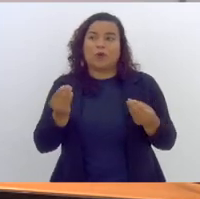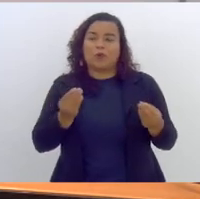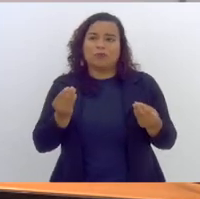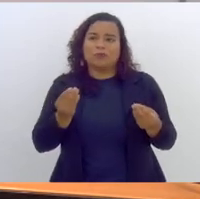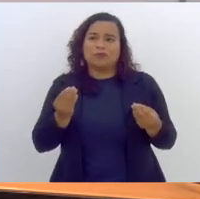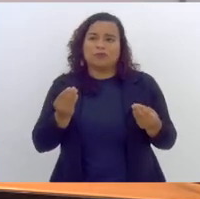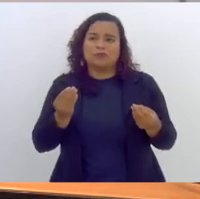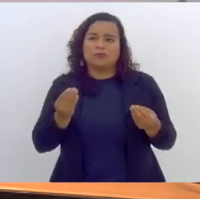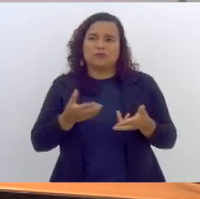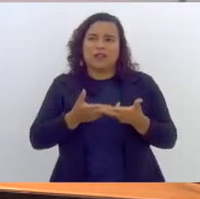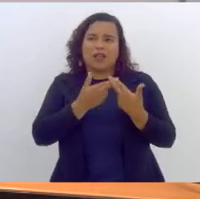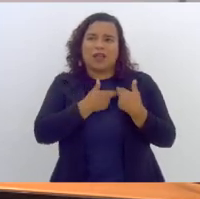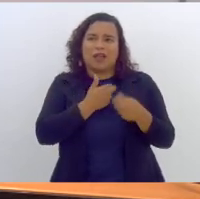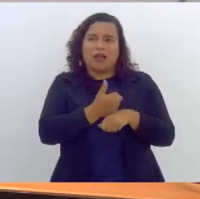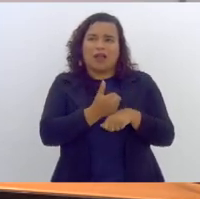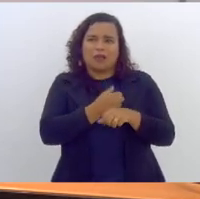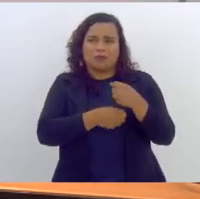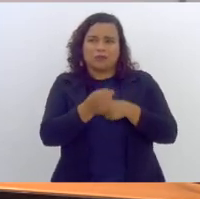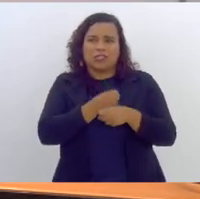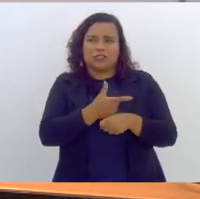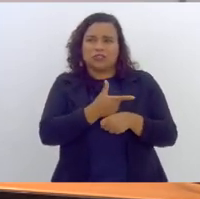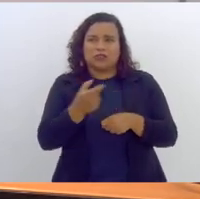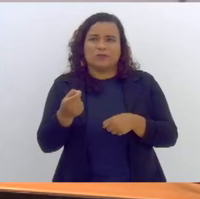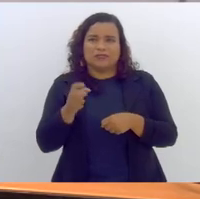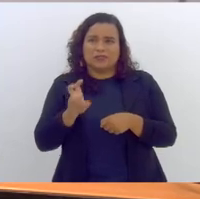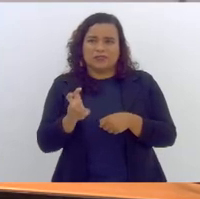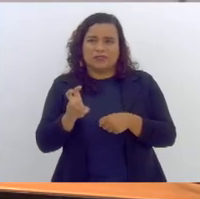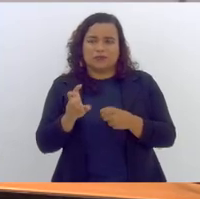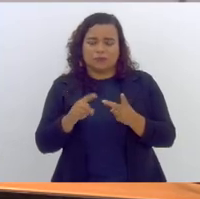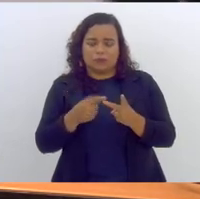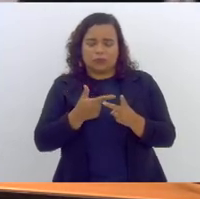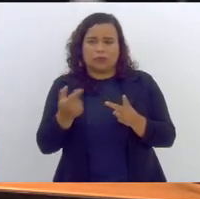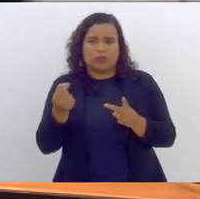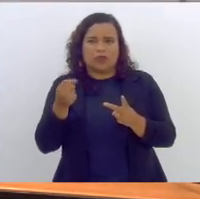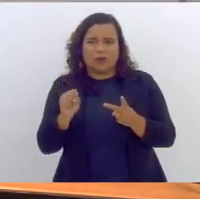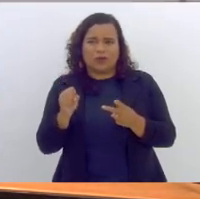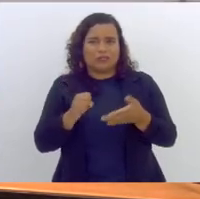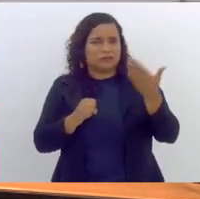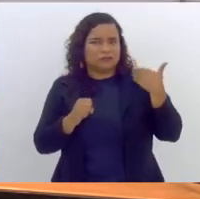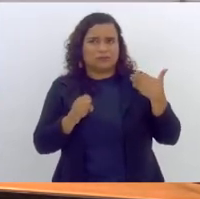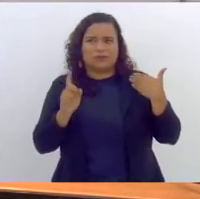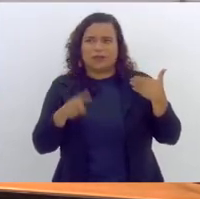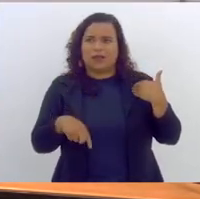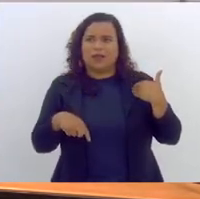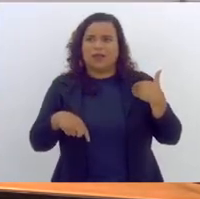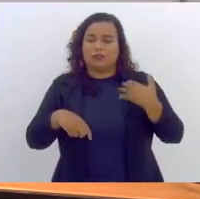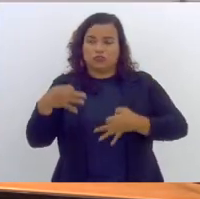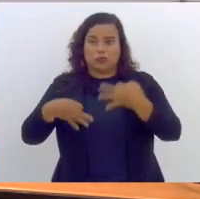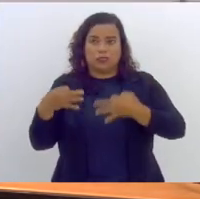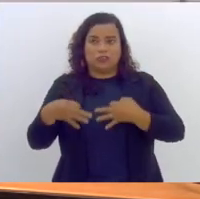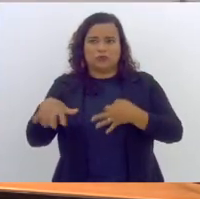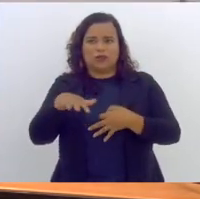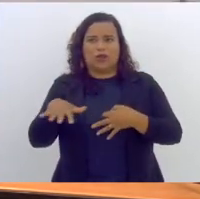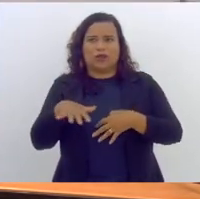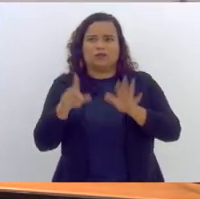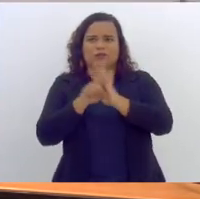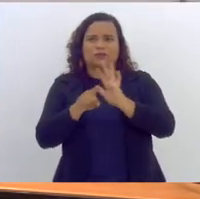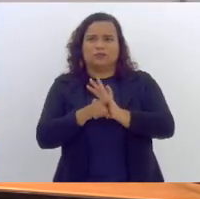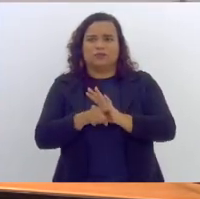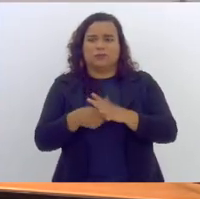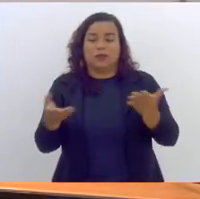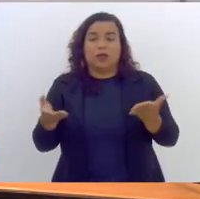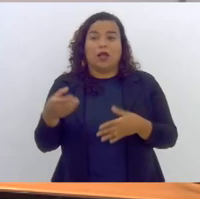esses cargos aí de 2005/2008 é um outro questionamento jurídico compreende esses agora estão beleza